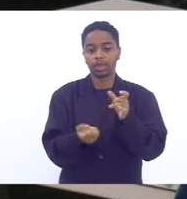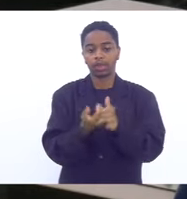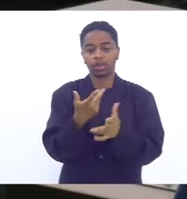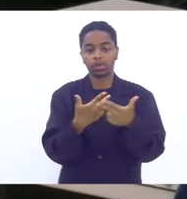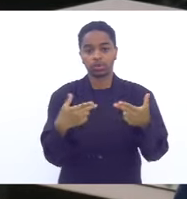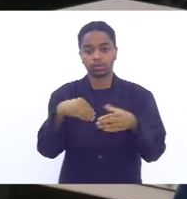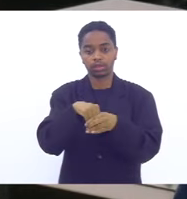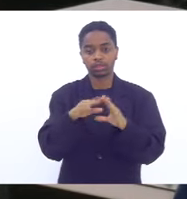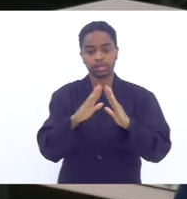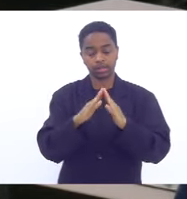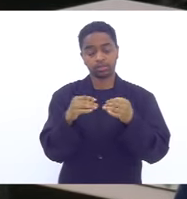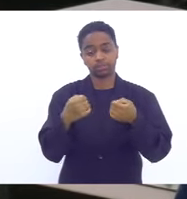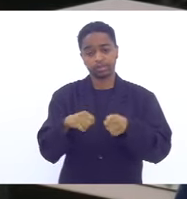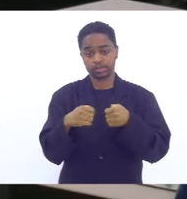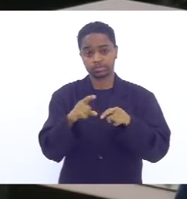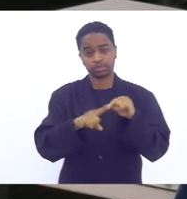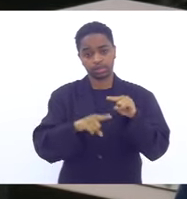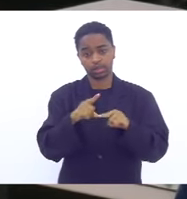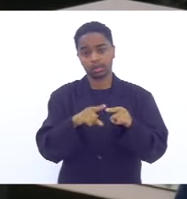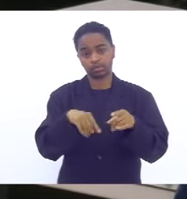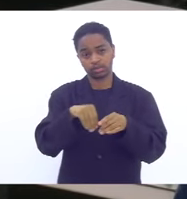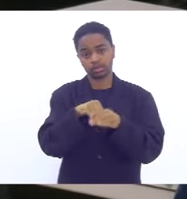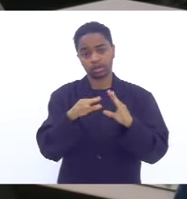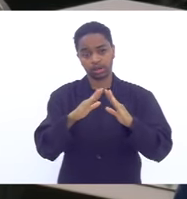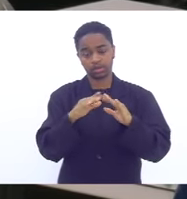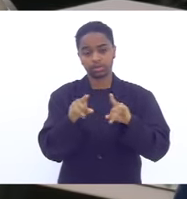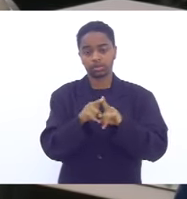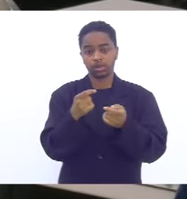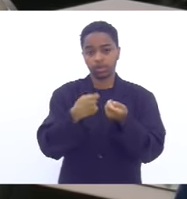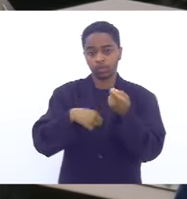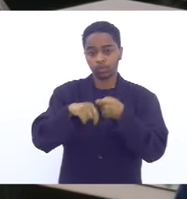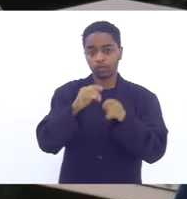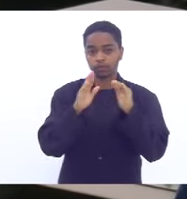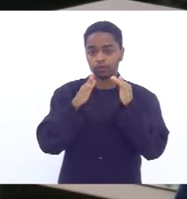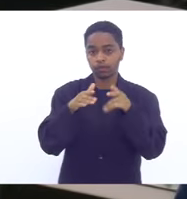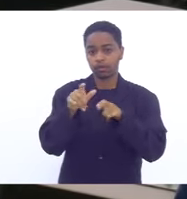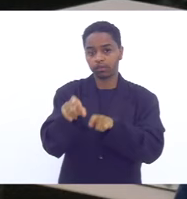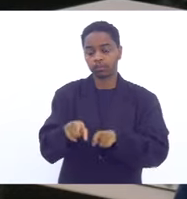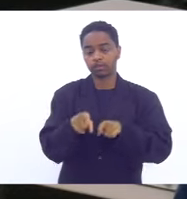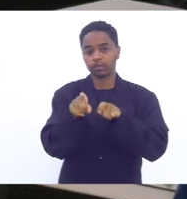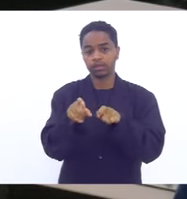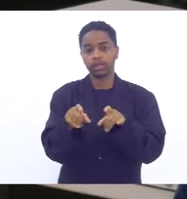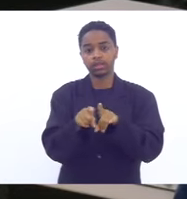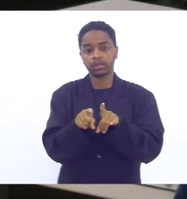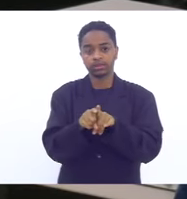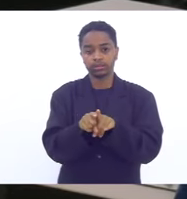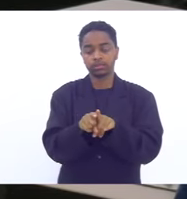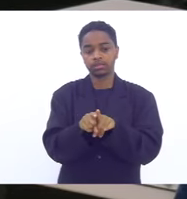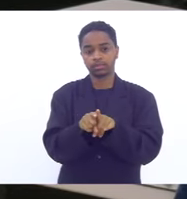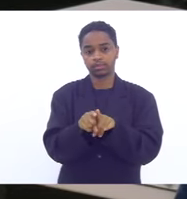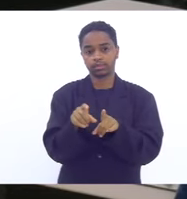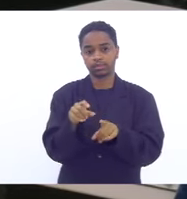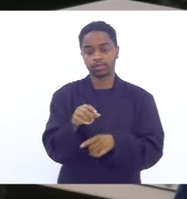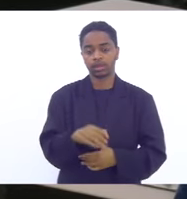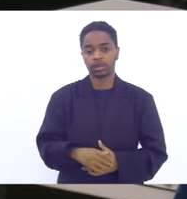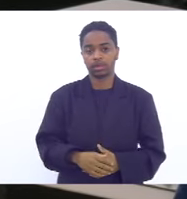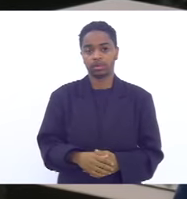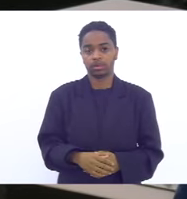e depende de eletrodomésticos. A nossa economia também é voltada para a agricultura, agropecuária, e